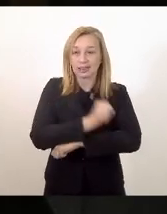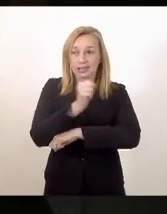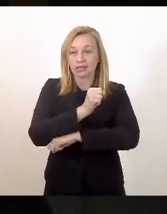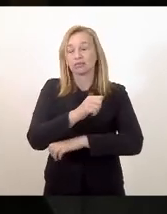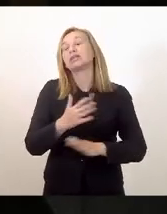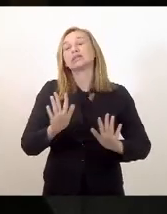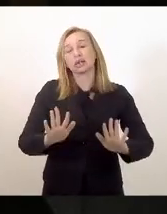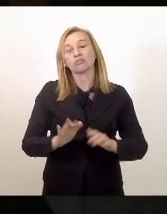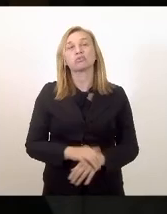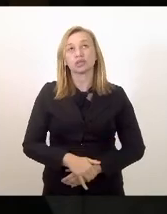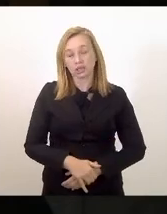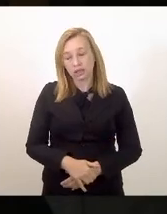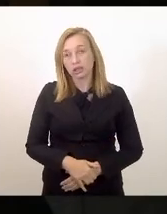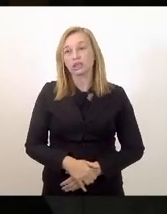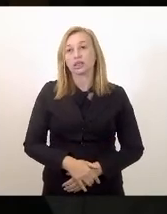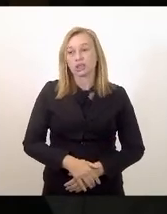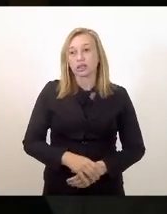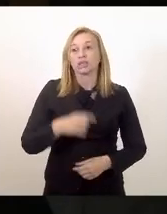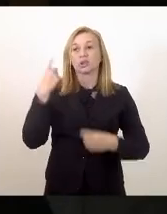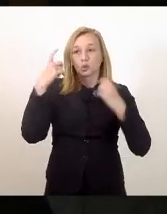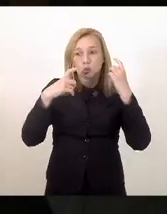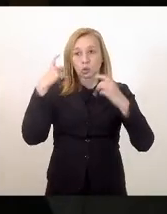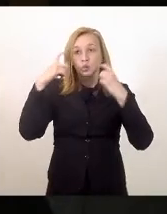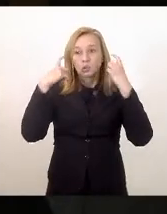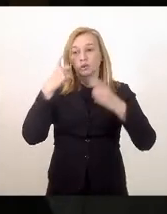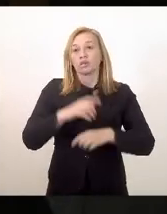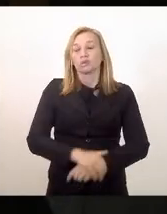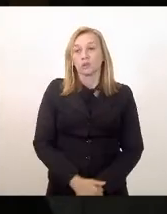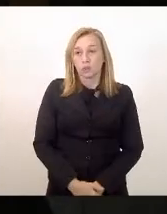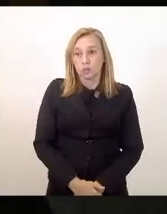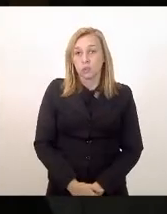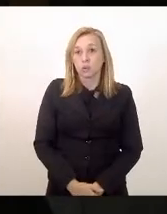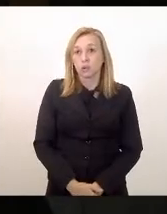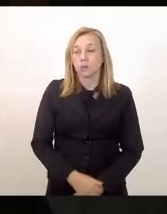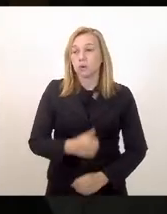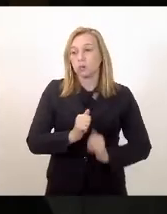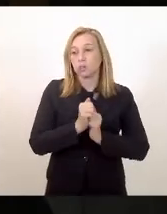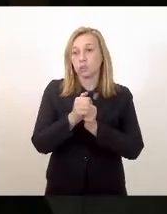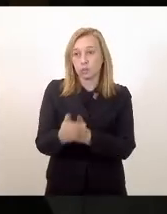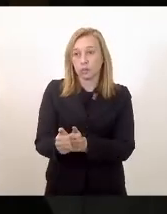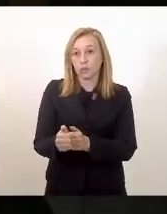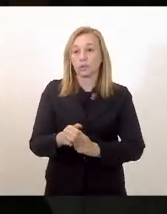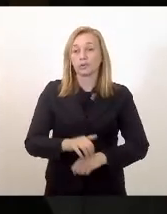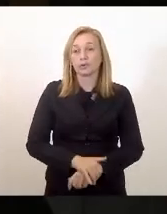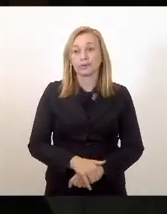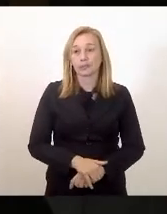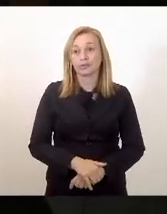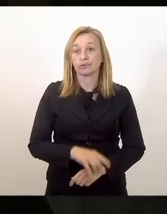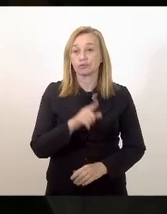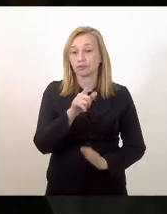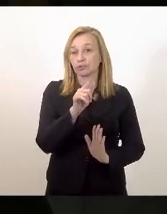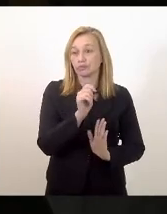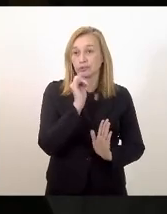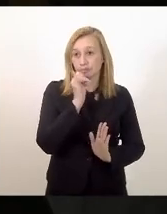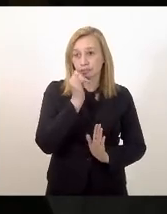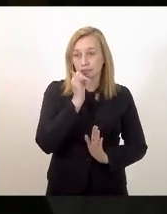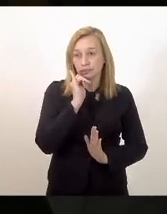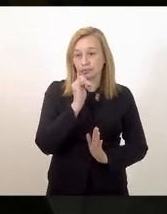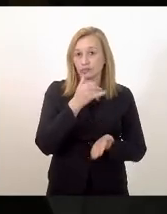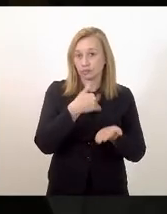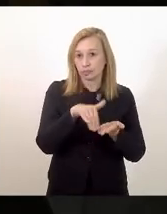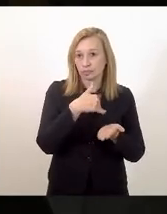Então, a situação é uma situação muito preocupante. A gente encaminhou esse relatório para a